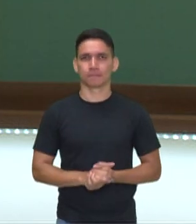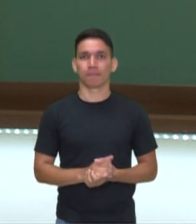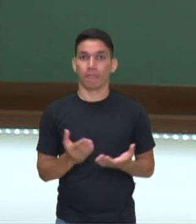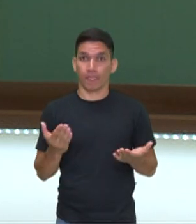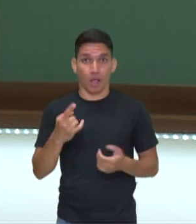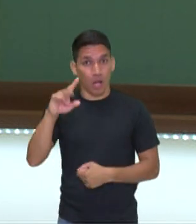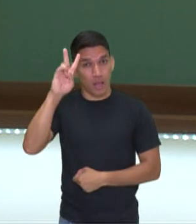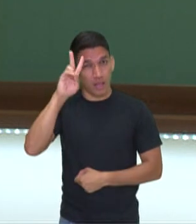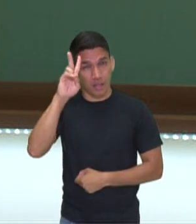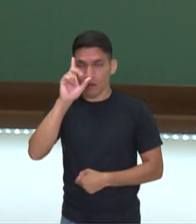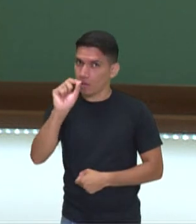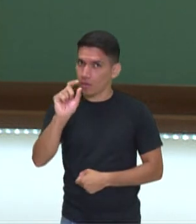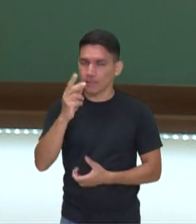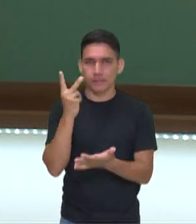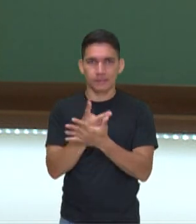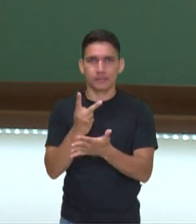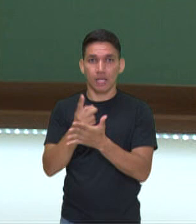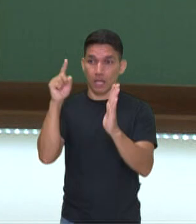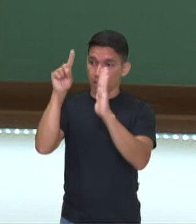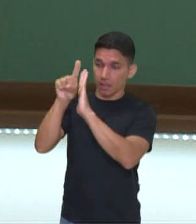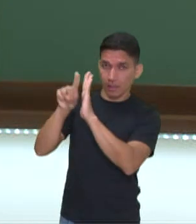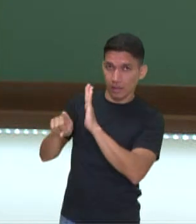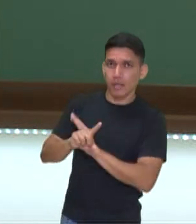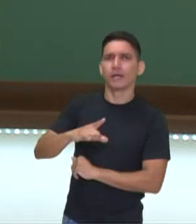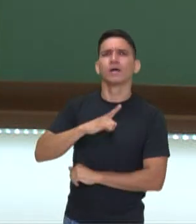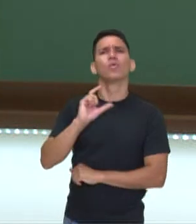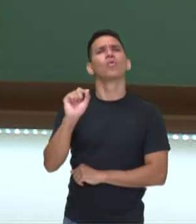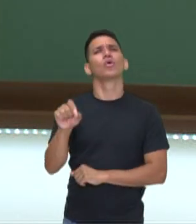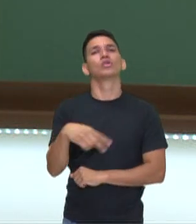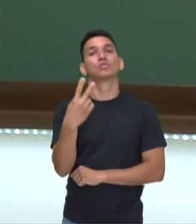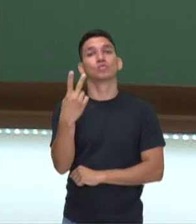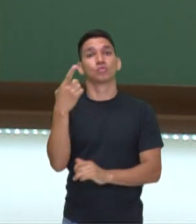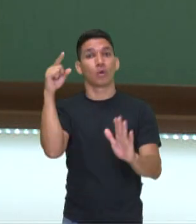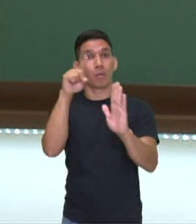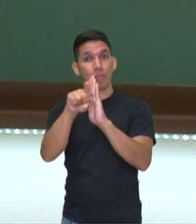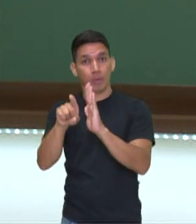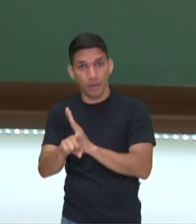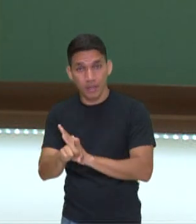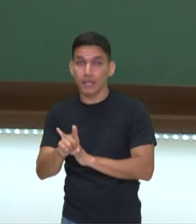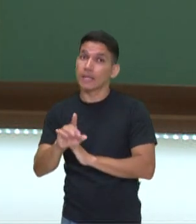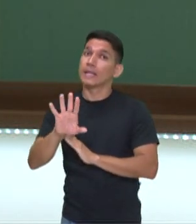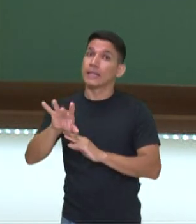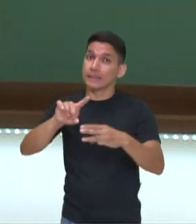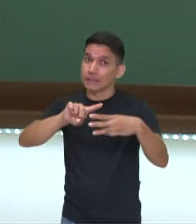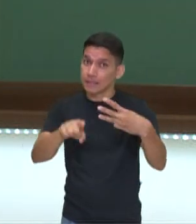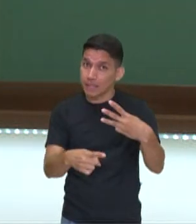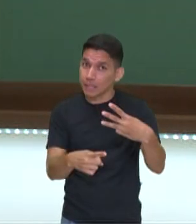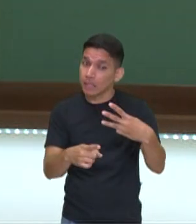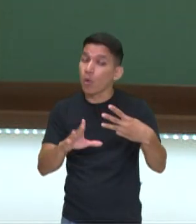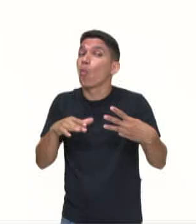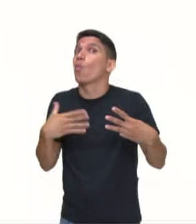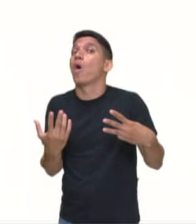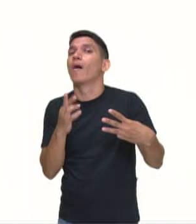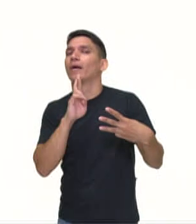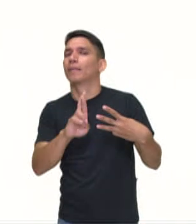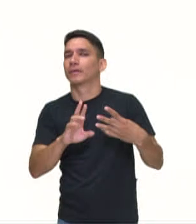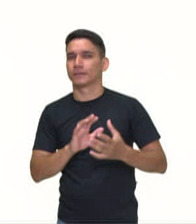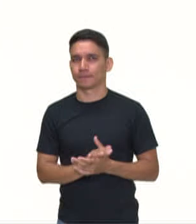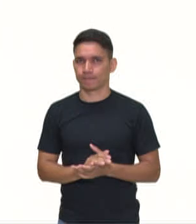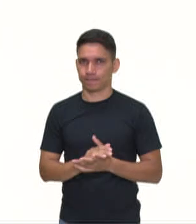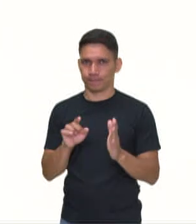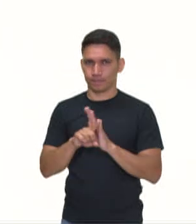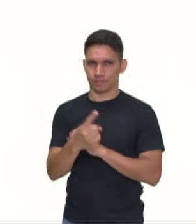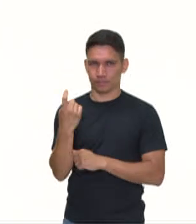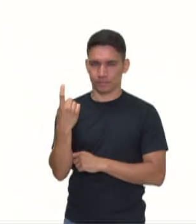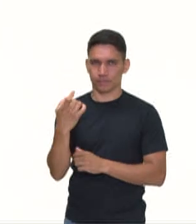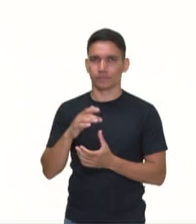lembrando sempre que no nosso quiz nós temos duas perguntas e três possíveis respostas. Na número 1, in the sentence,